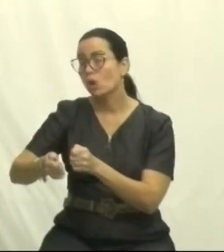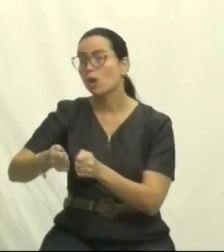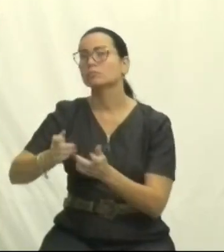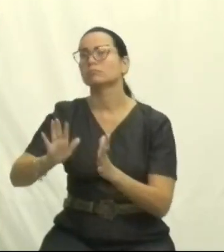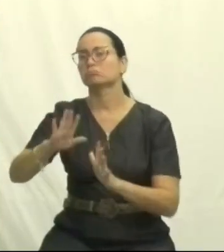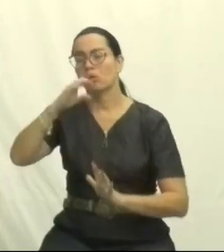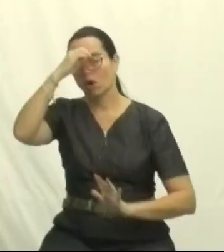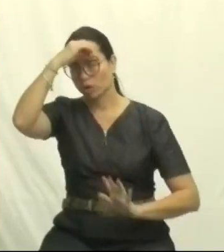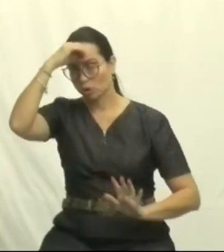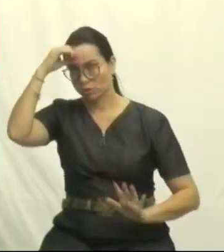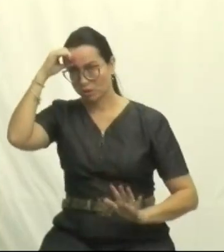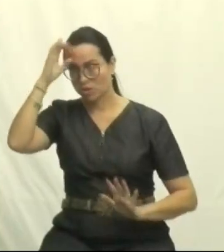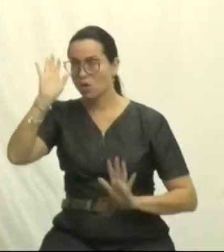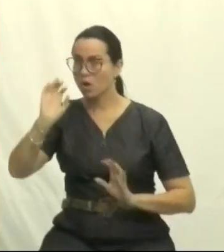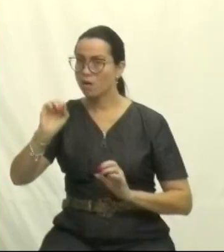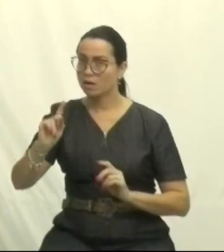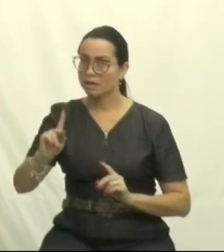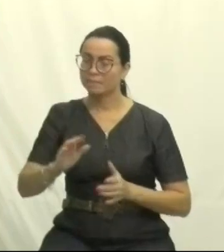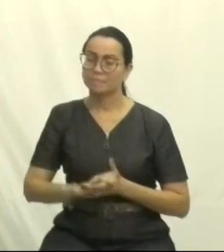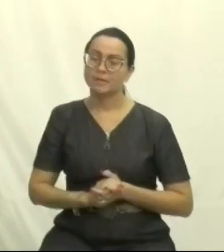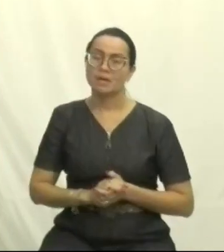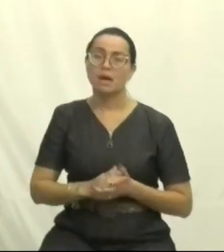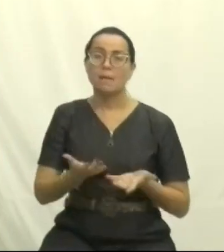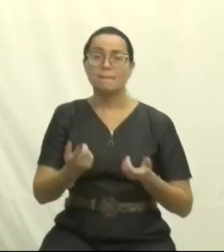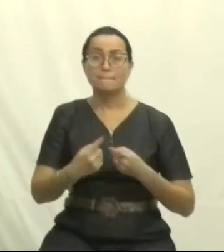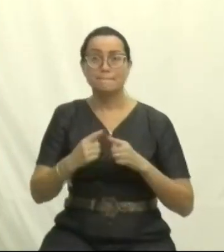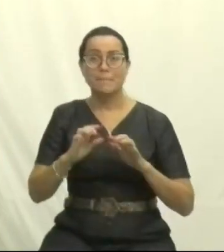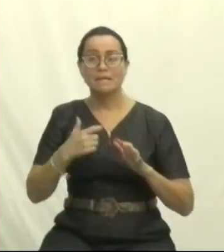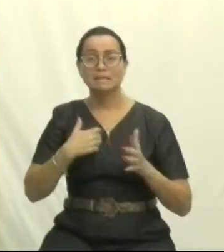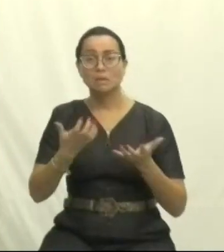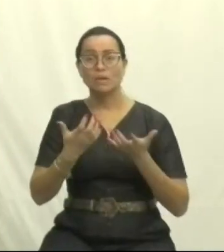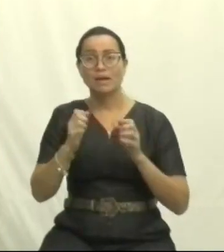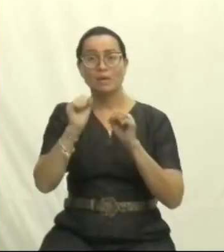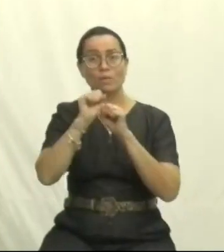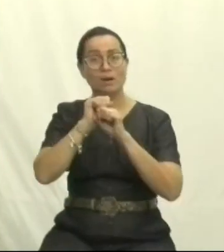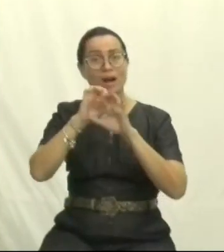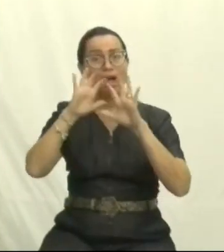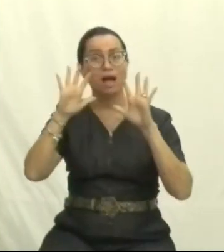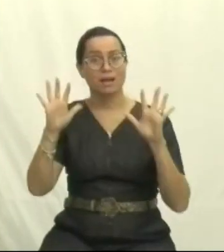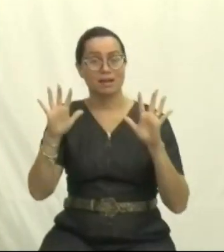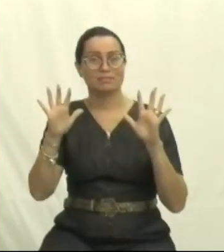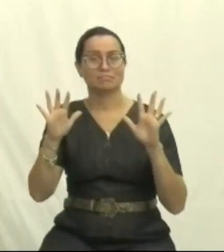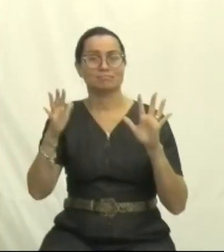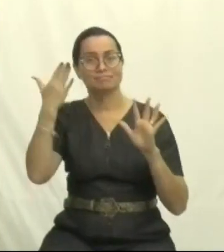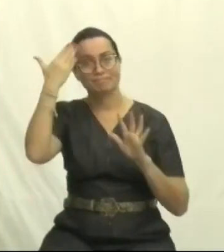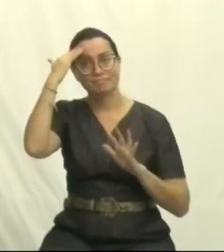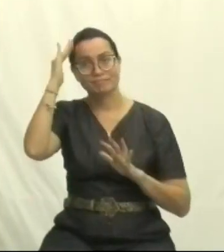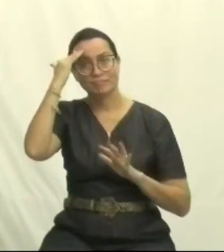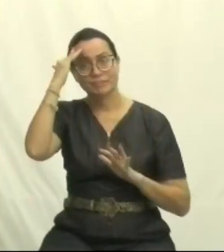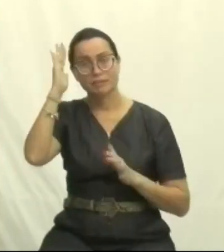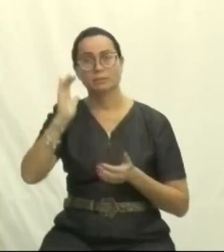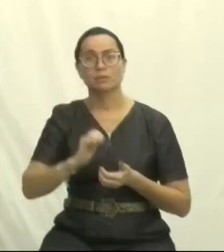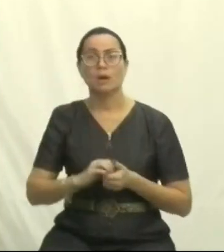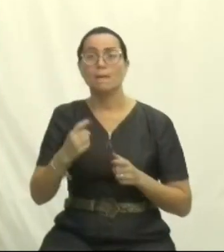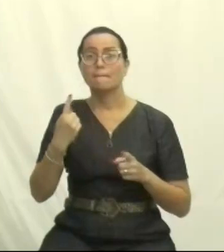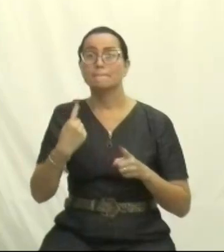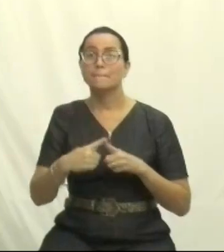alerta que a empresa que hoje mantém o contrato com a Prefeitura de Criciúma é a mesma que pode estar envolvida com as